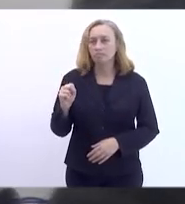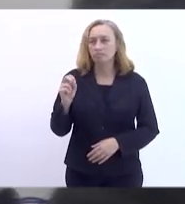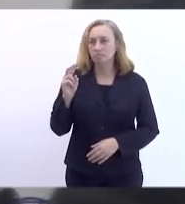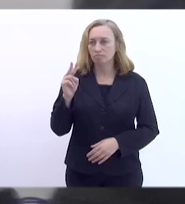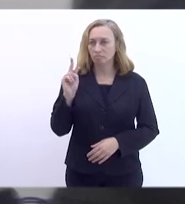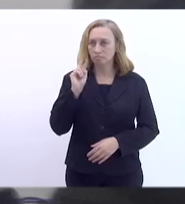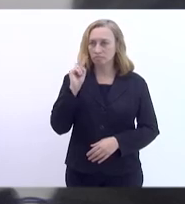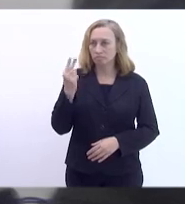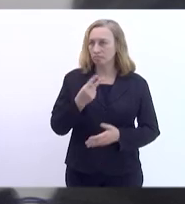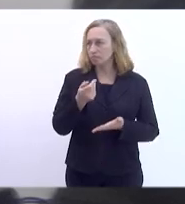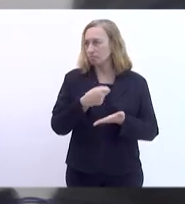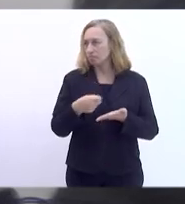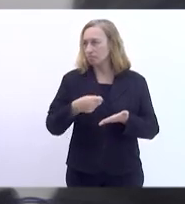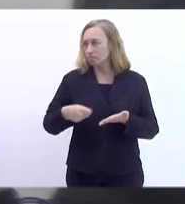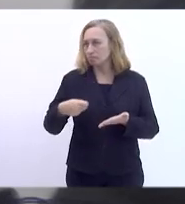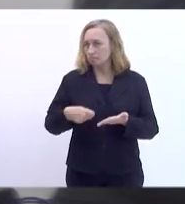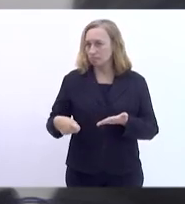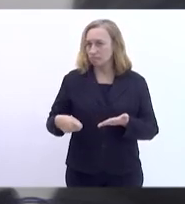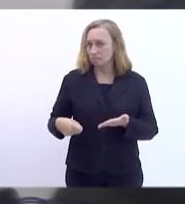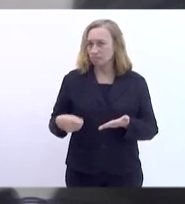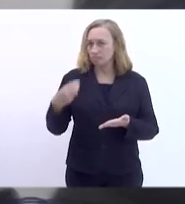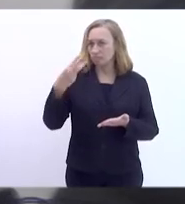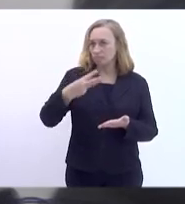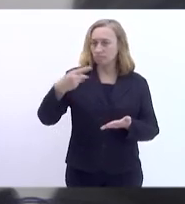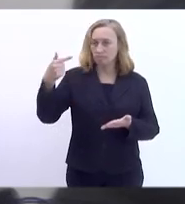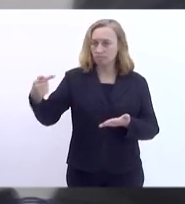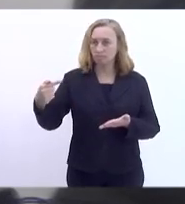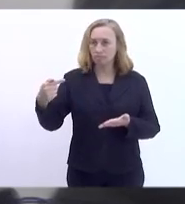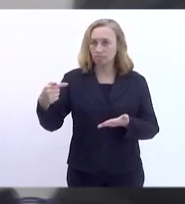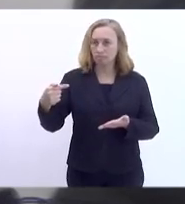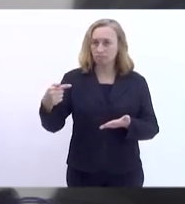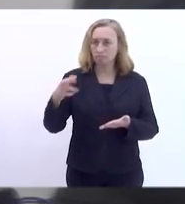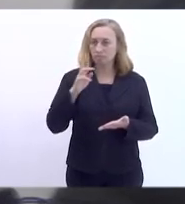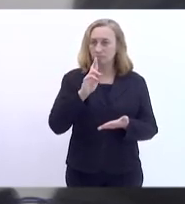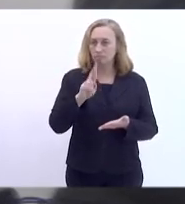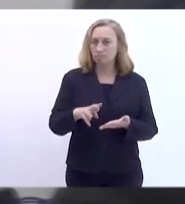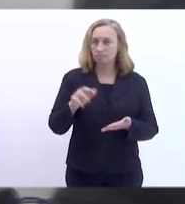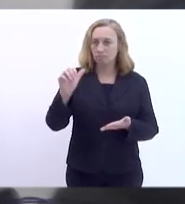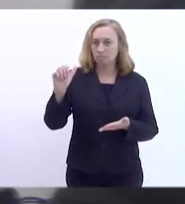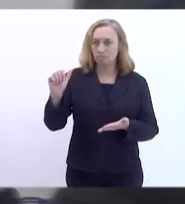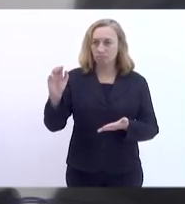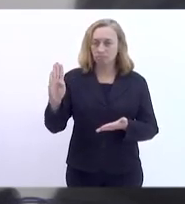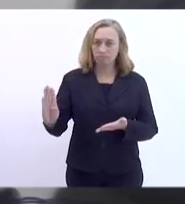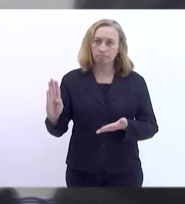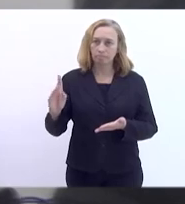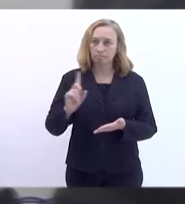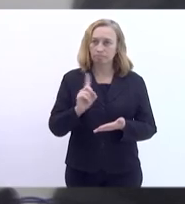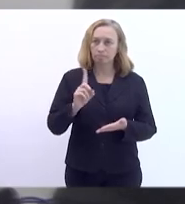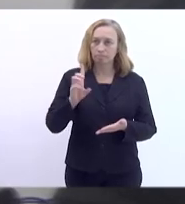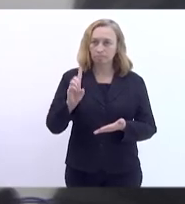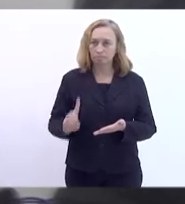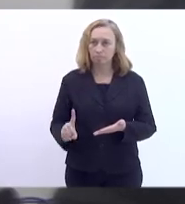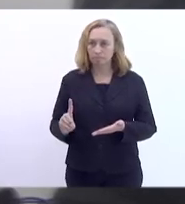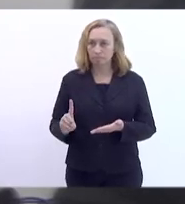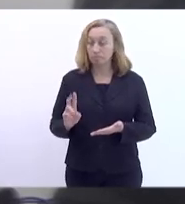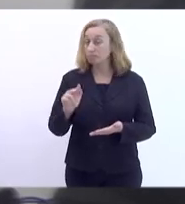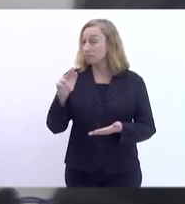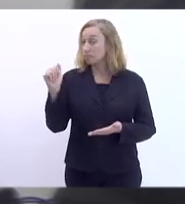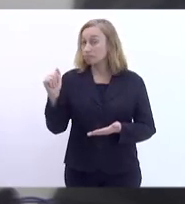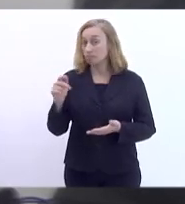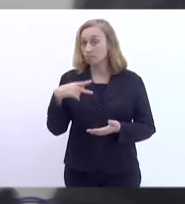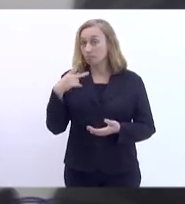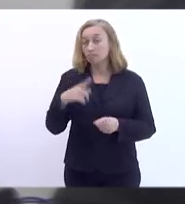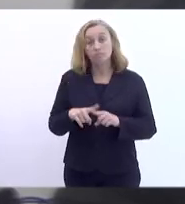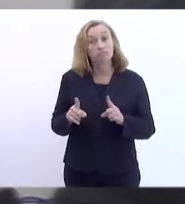me ver tô escrevendo que a questão 37 devia ter resposta b e não resposta de isso eu nunca